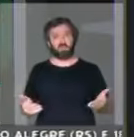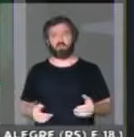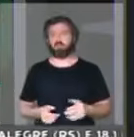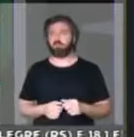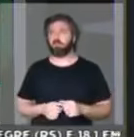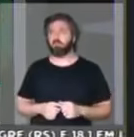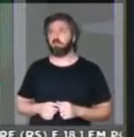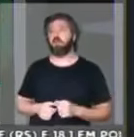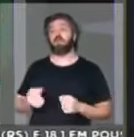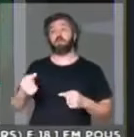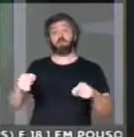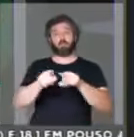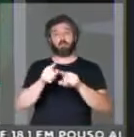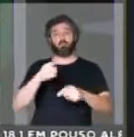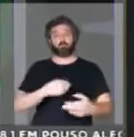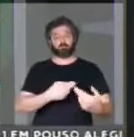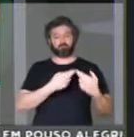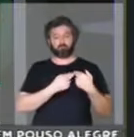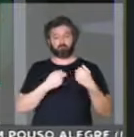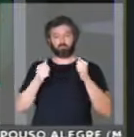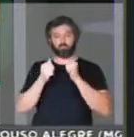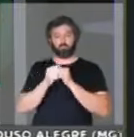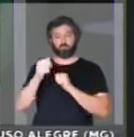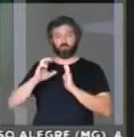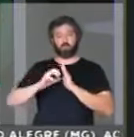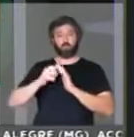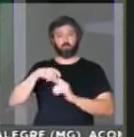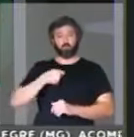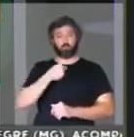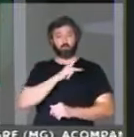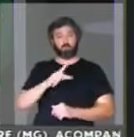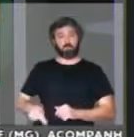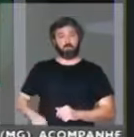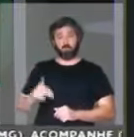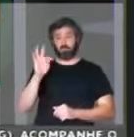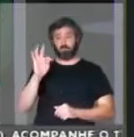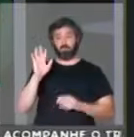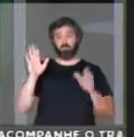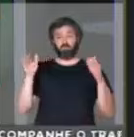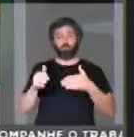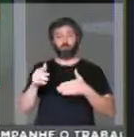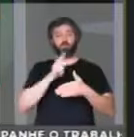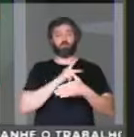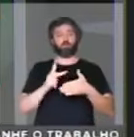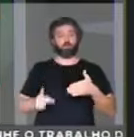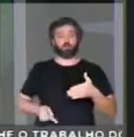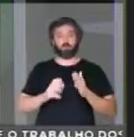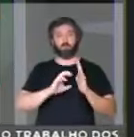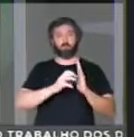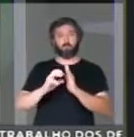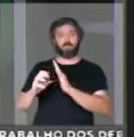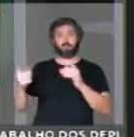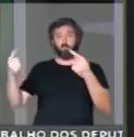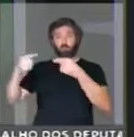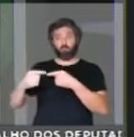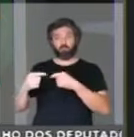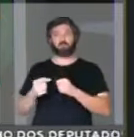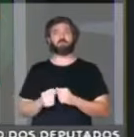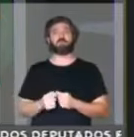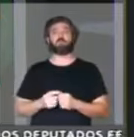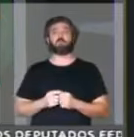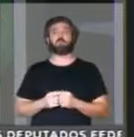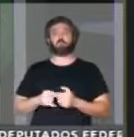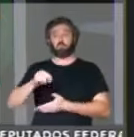dizer que eu fui incumbida com o presidente do pt pelo fórum dos presidentes dos partidos de oposição a